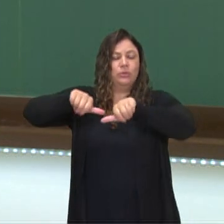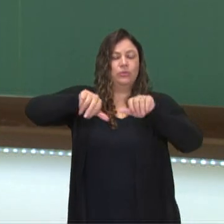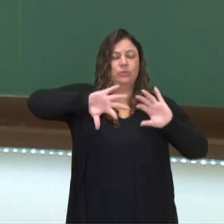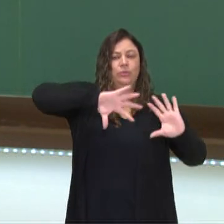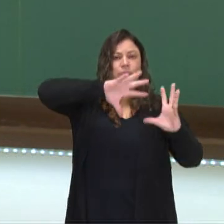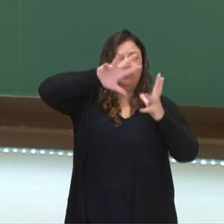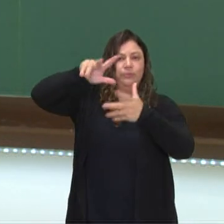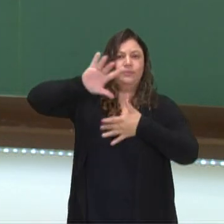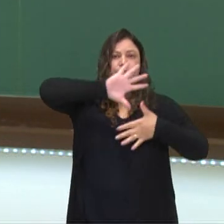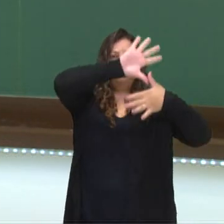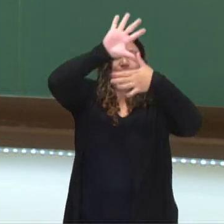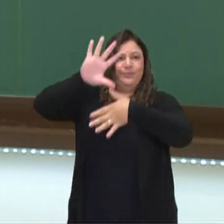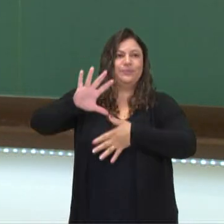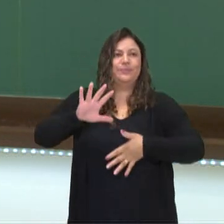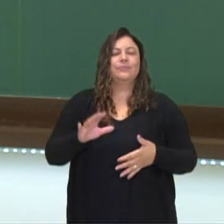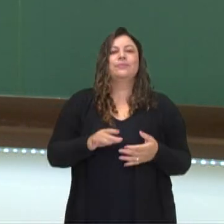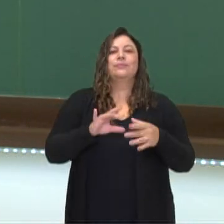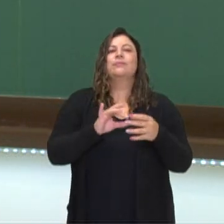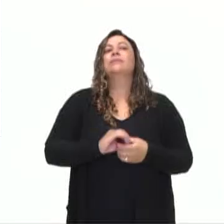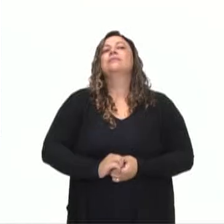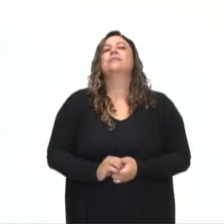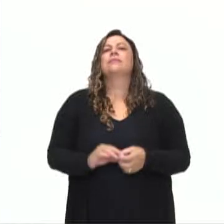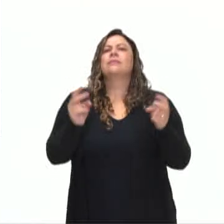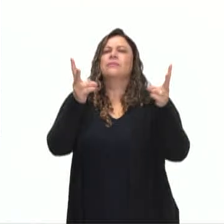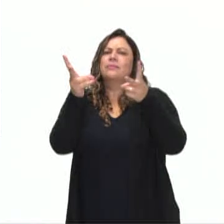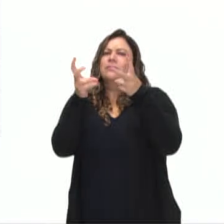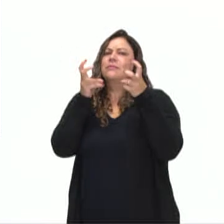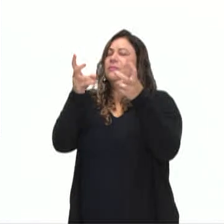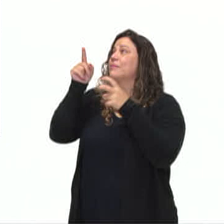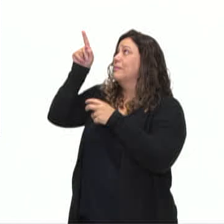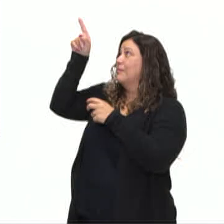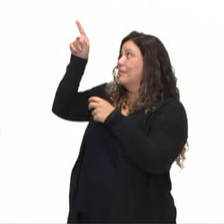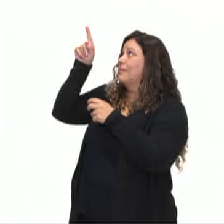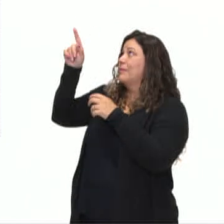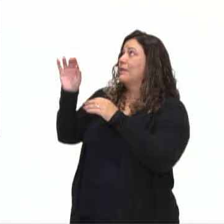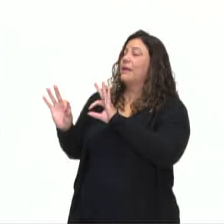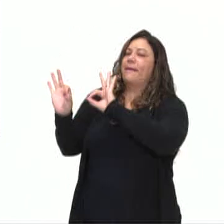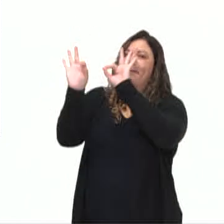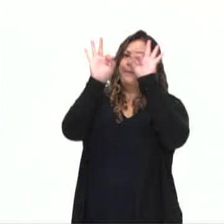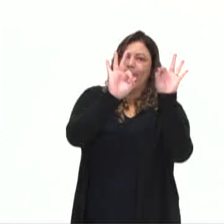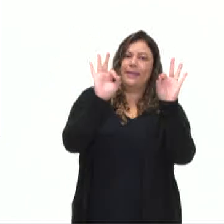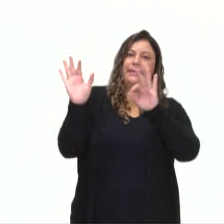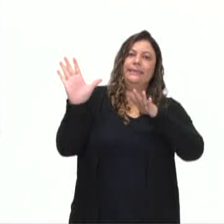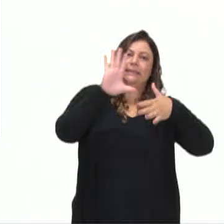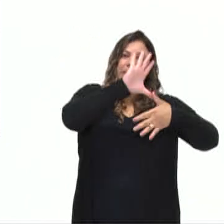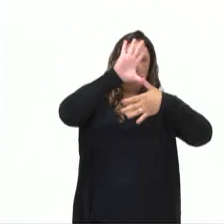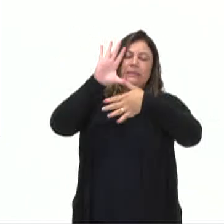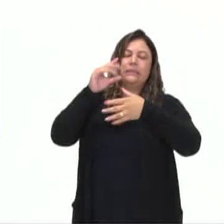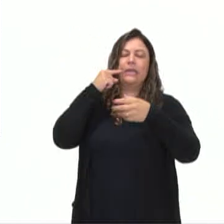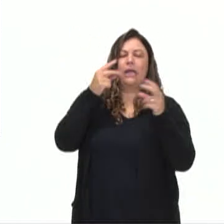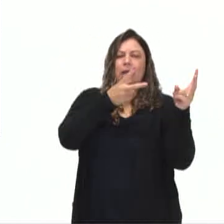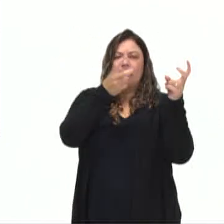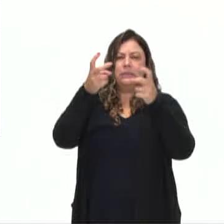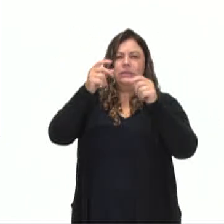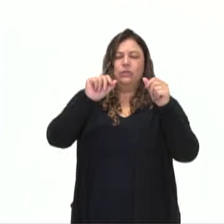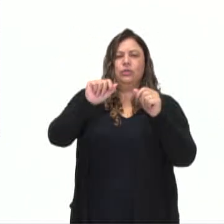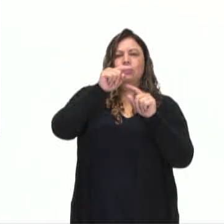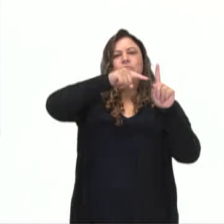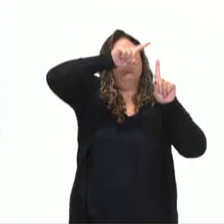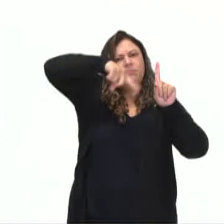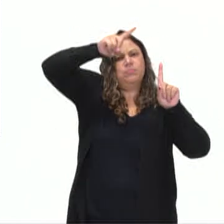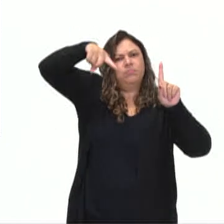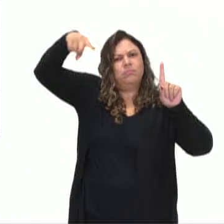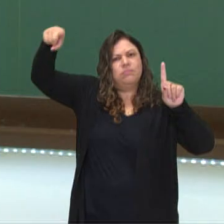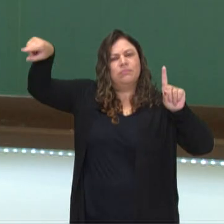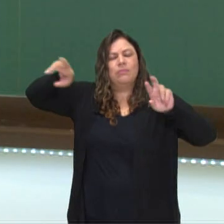mundo globalizado. E aqui uma imagem aí que mostra para você um pouquinho sobre bolsas de valores. Esses gráficos aqui mostram para